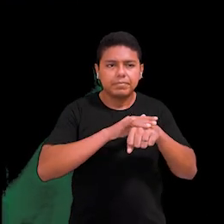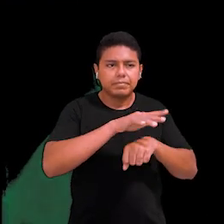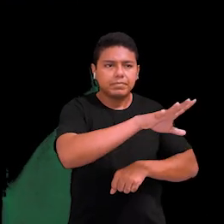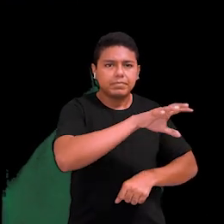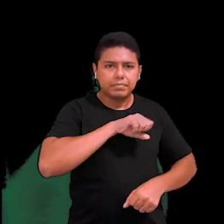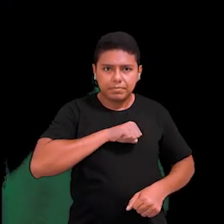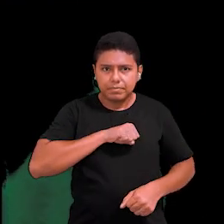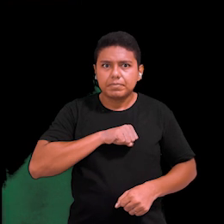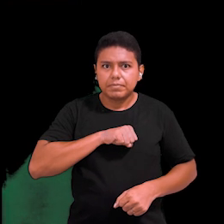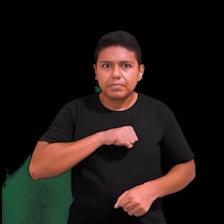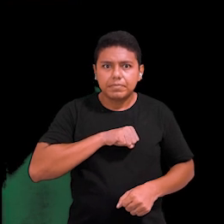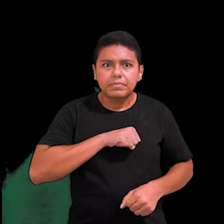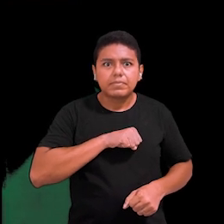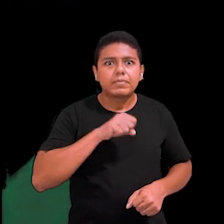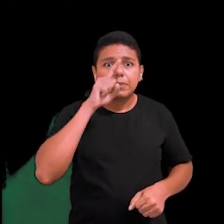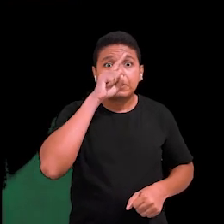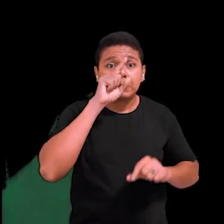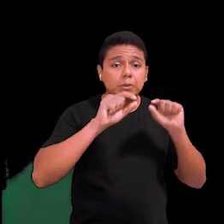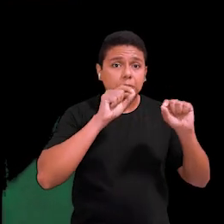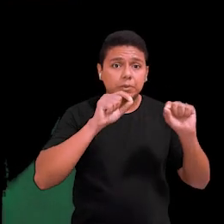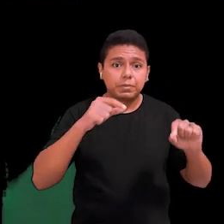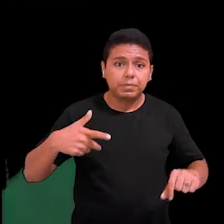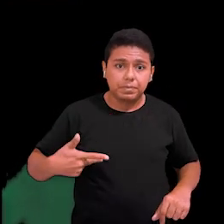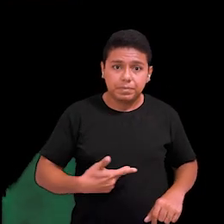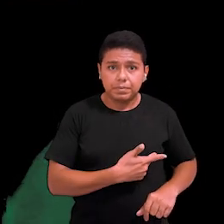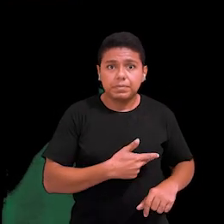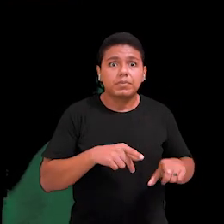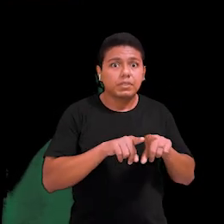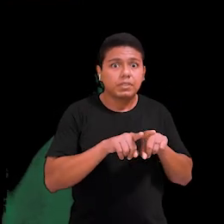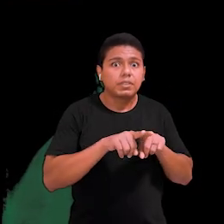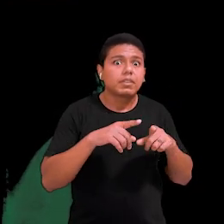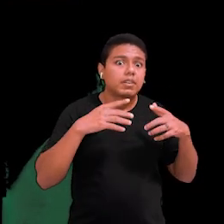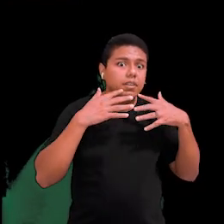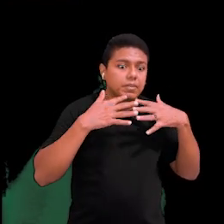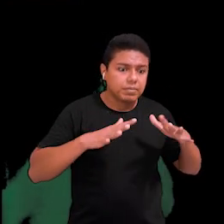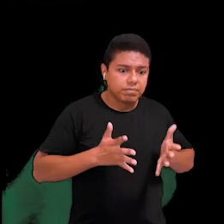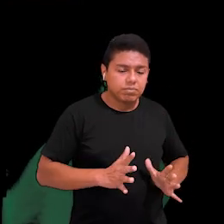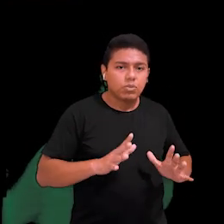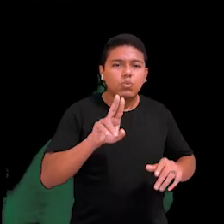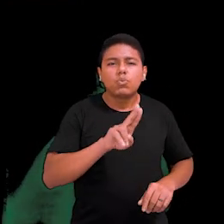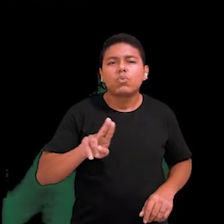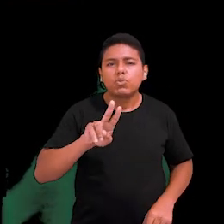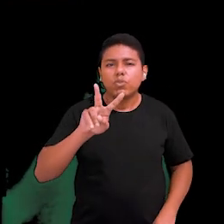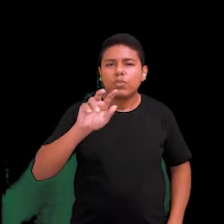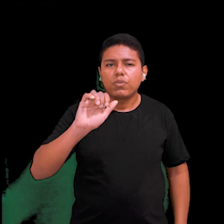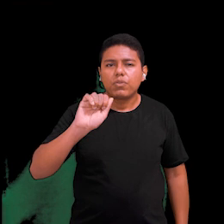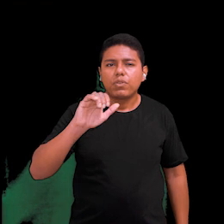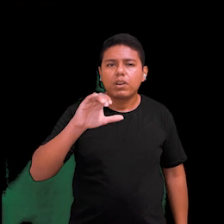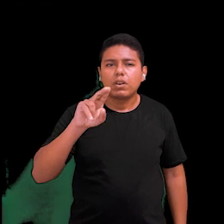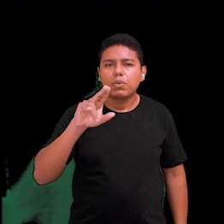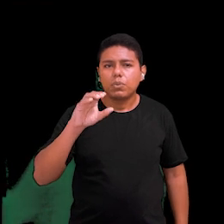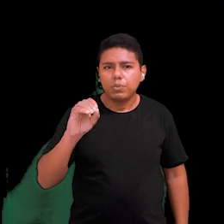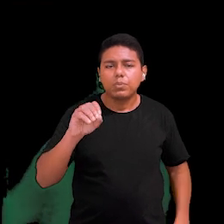Quais são os fatores de risco da infecção puerperal? A cesariana, o parto vaginal com uso de fórceps